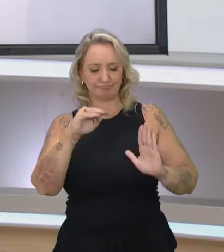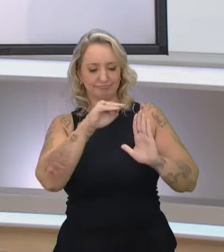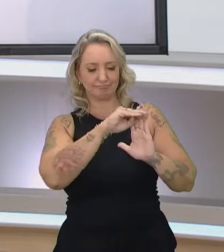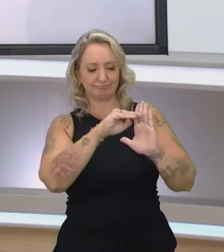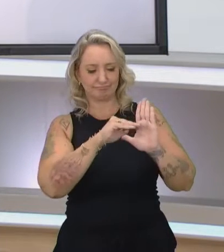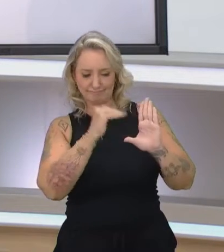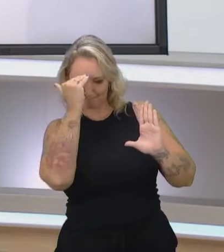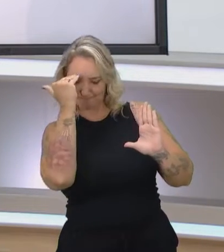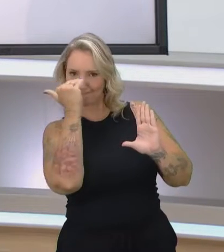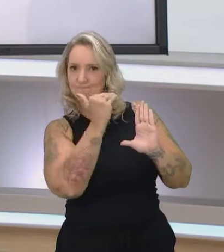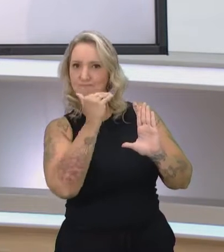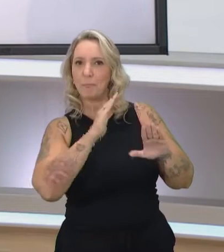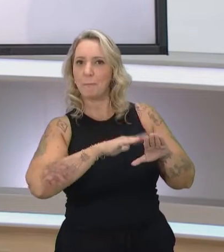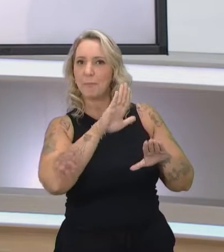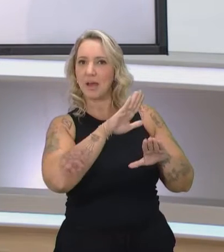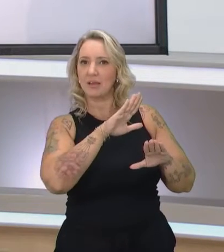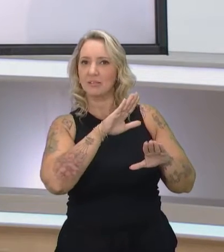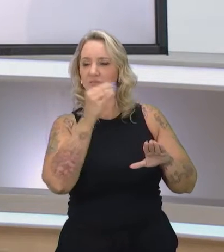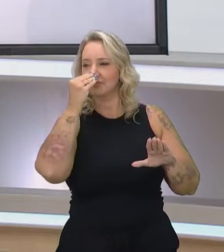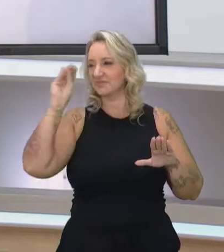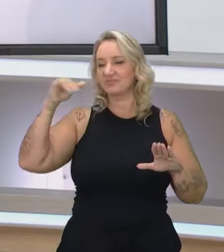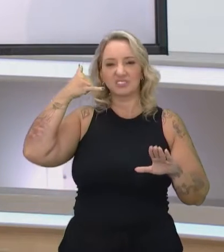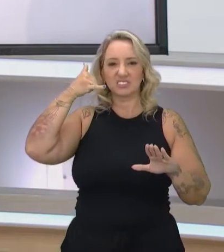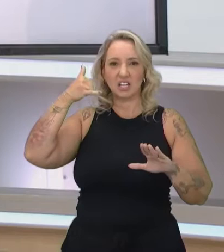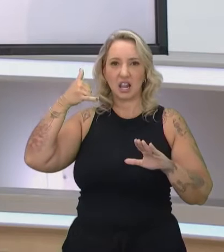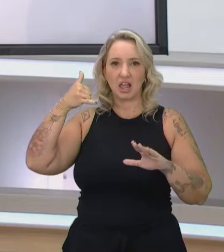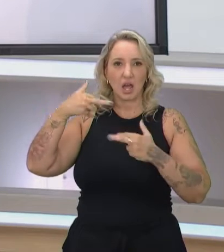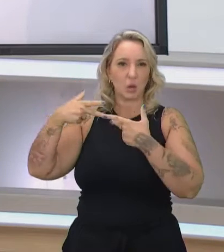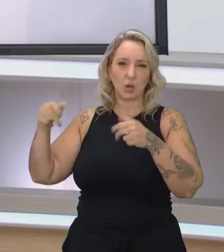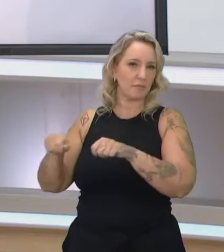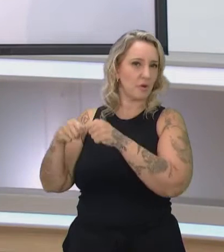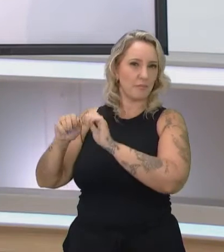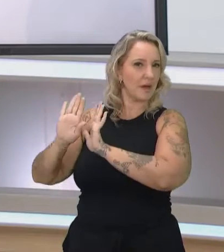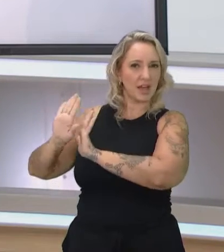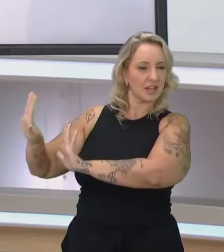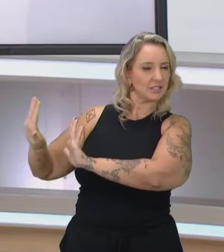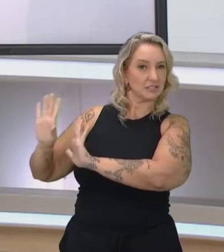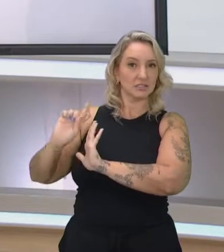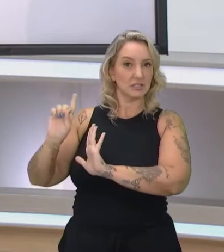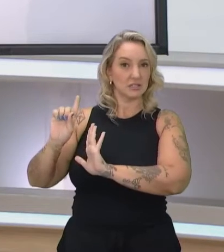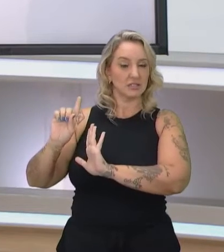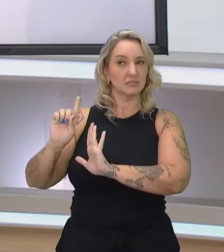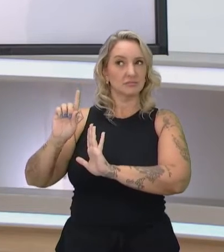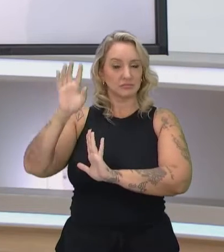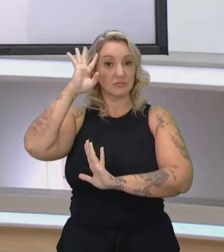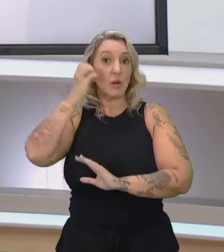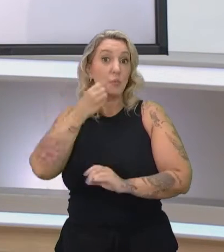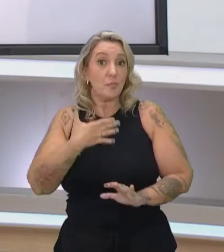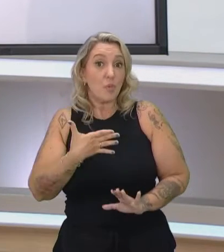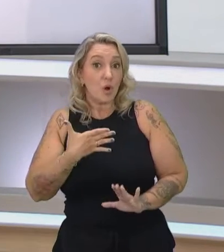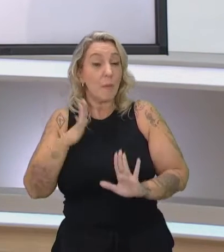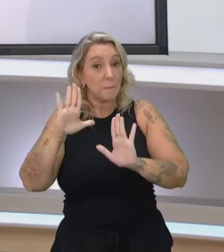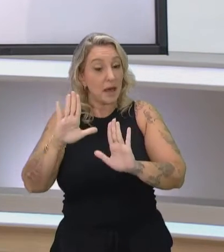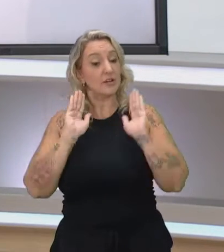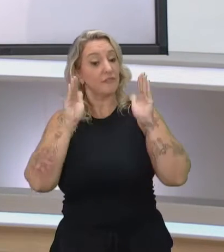na nossa vida, né? Então focar no nosso projeto, não que se distrair não seja bom. Claro que é.